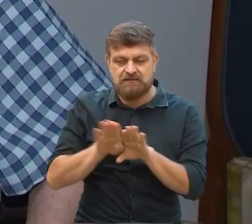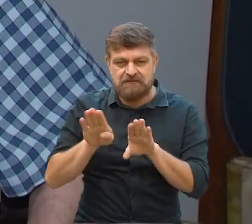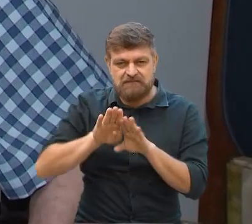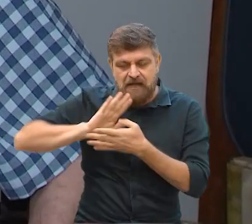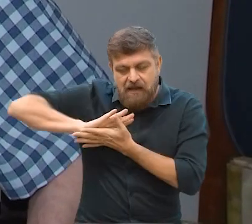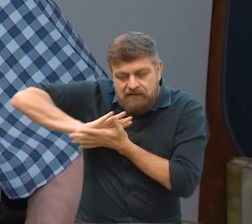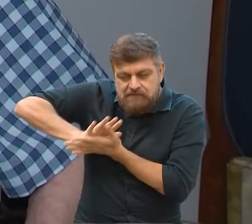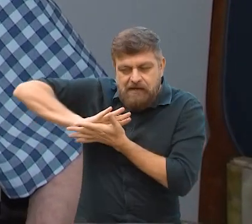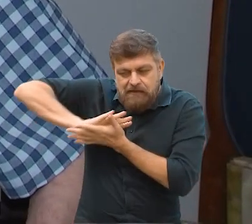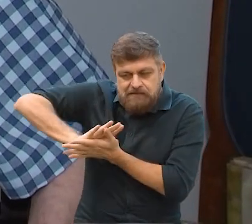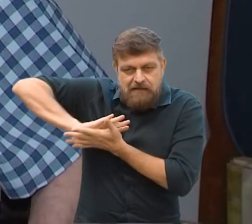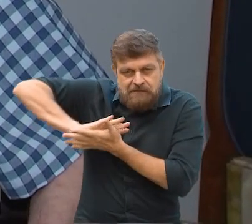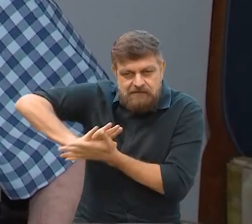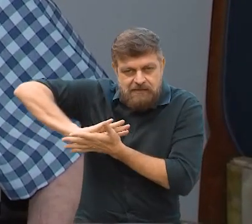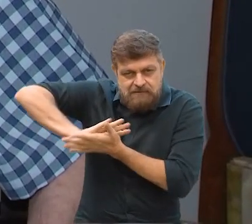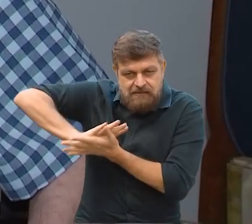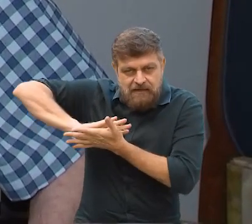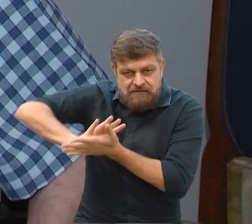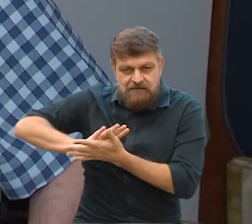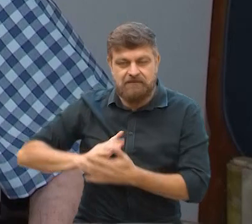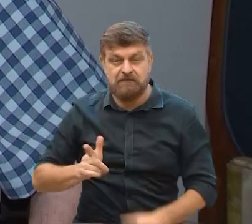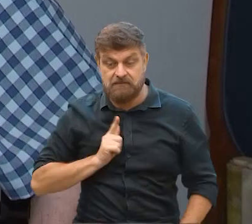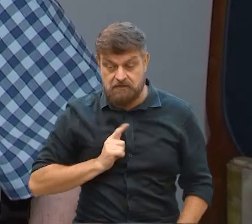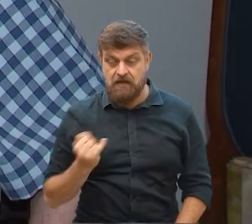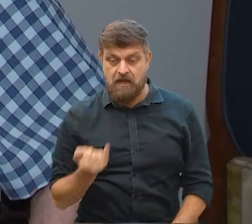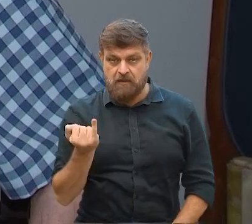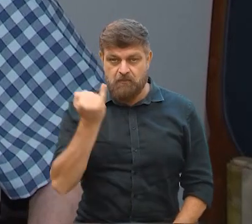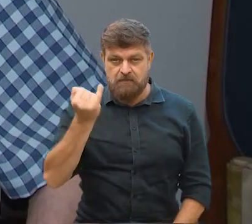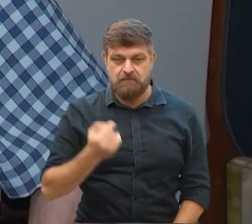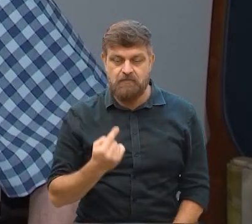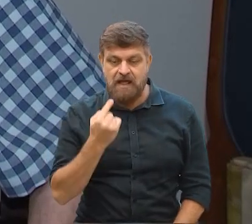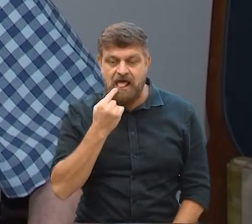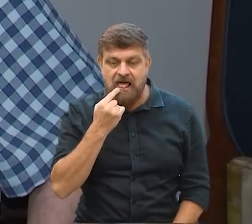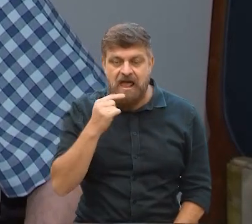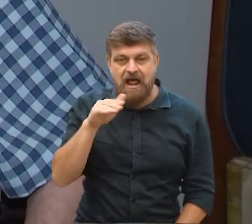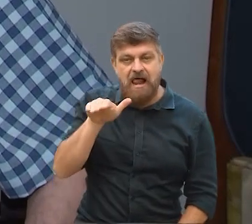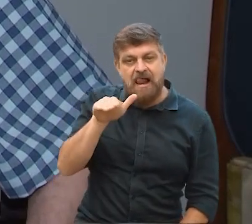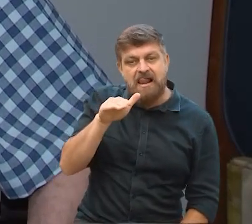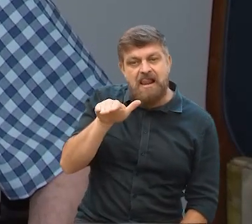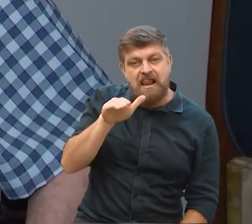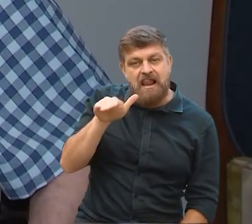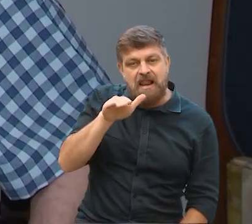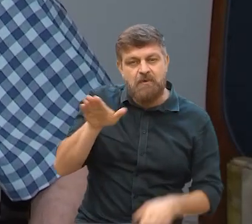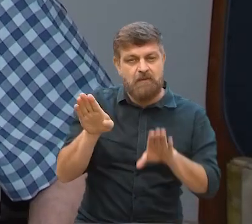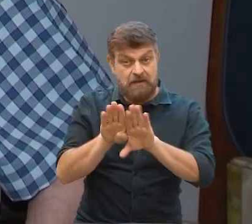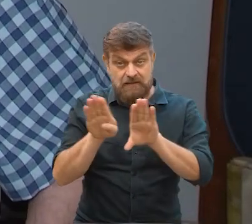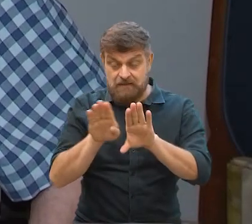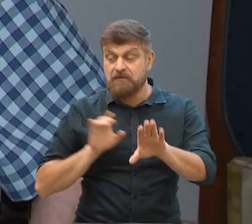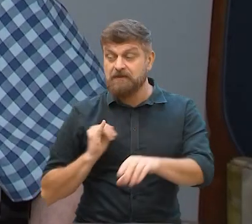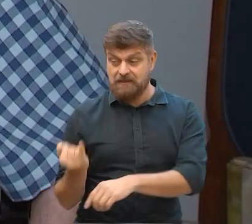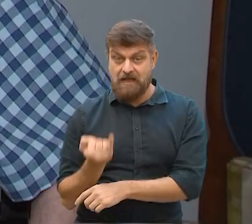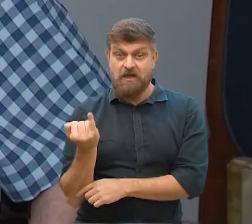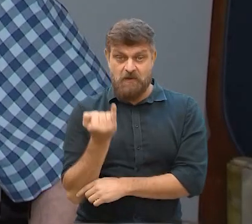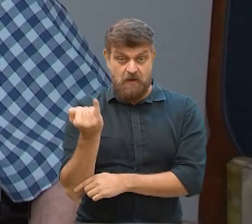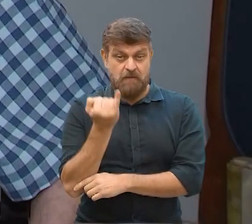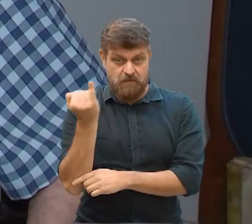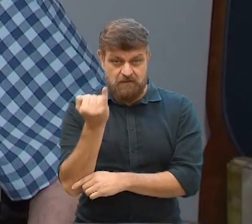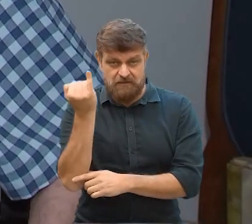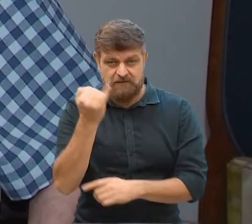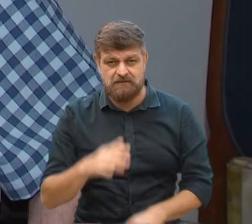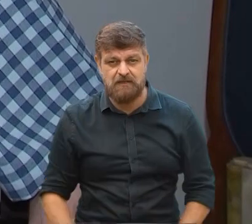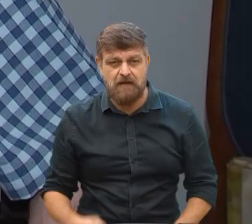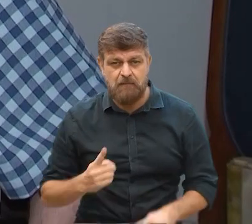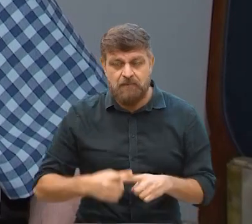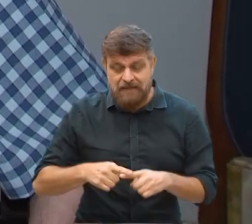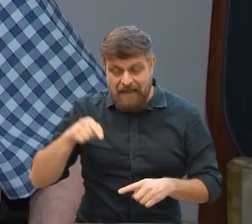molares, pré-molares, eles amassam mais. Isso é muito importante. A língua também tem uma importância